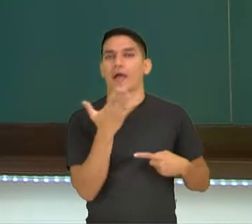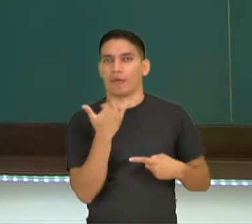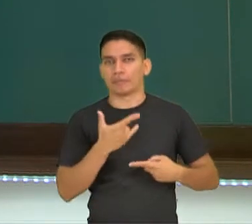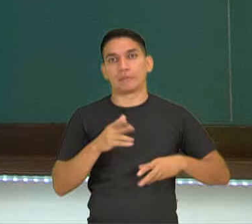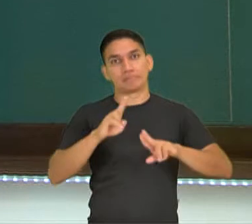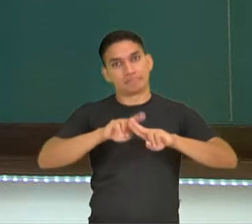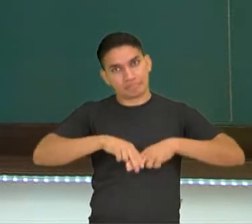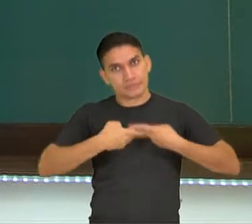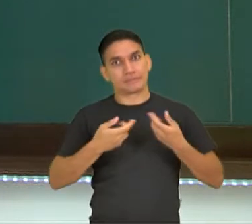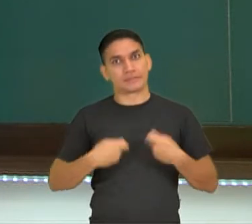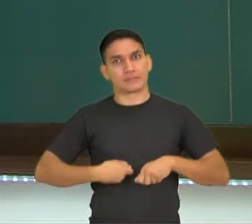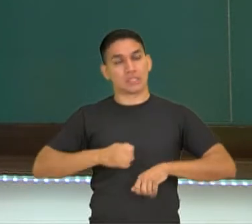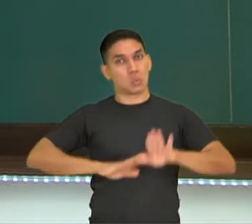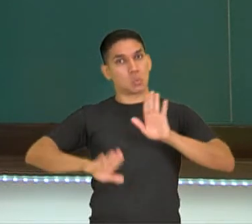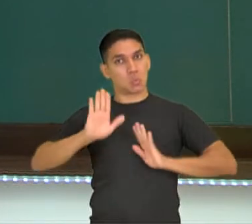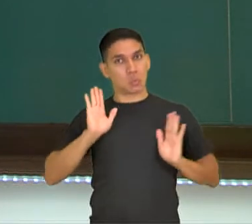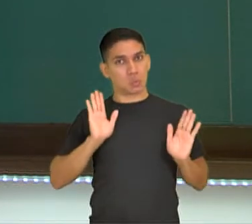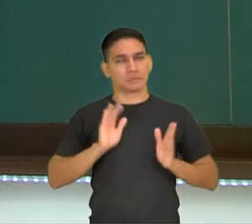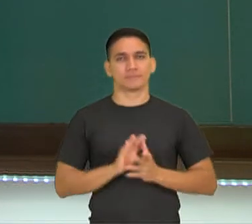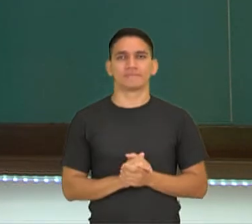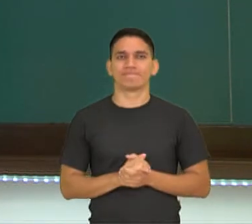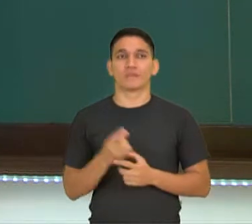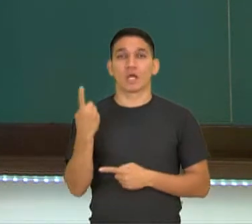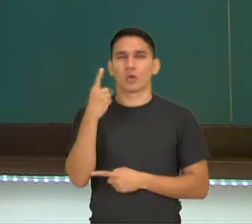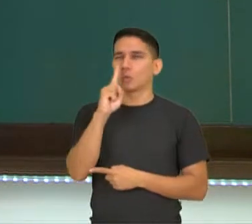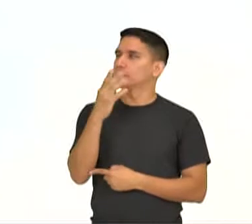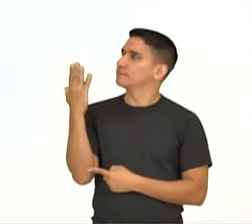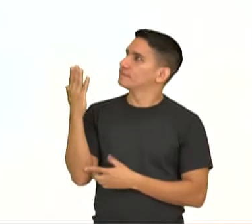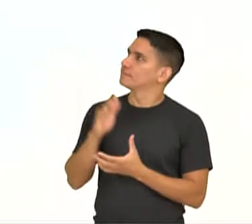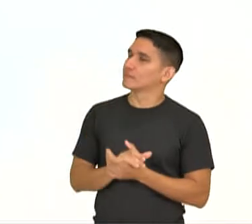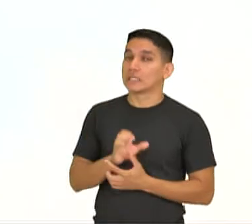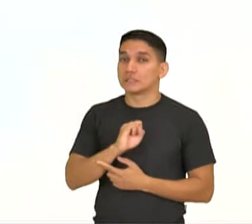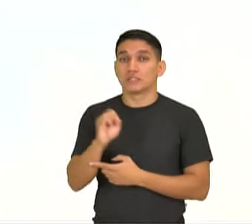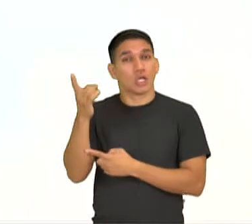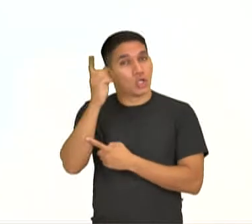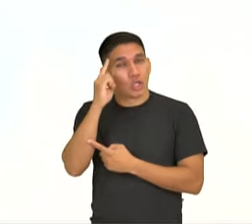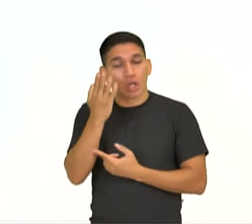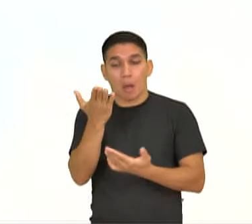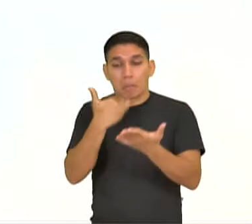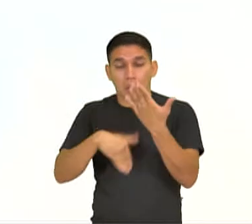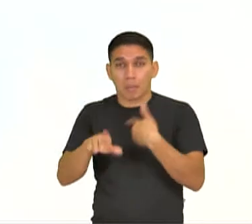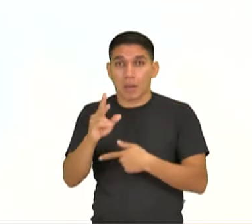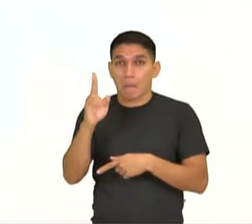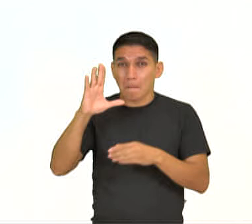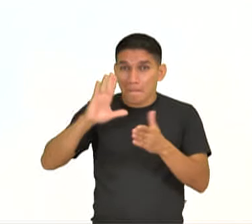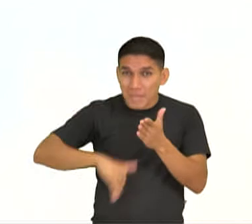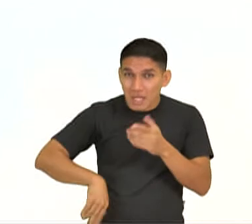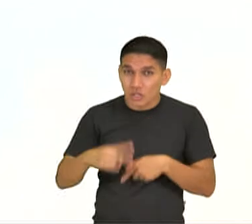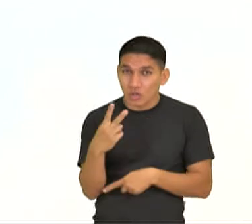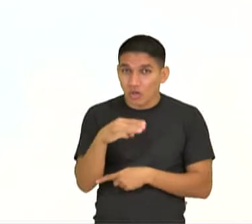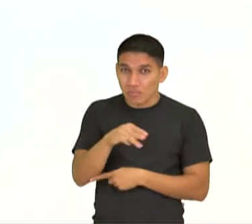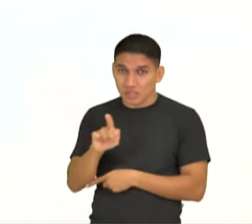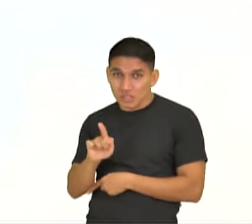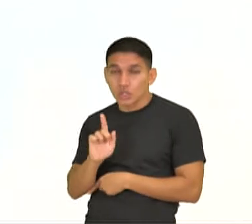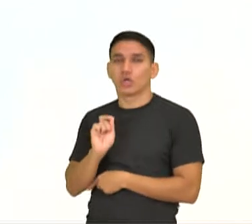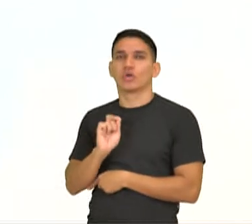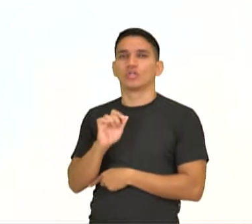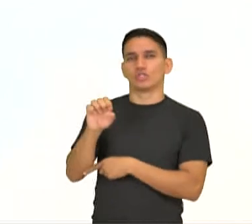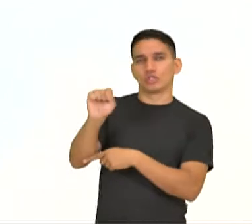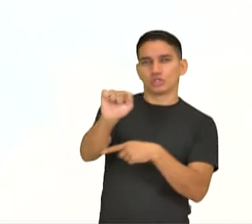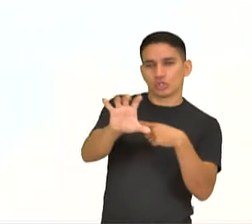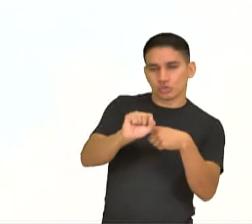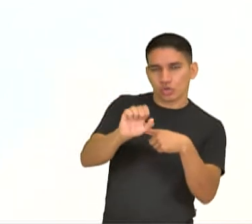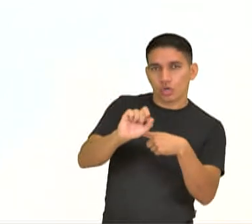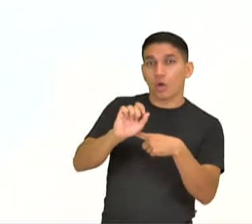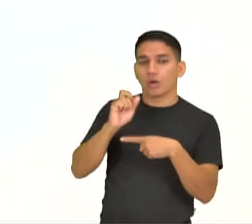isso, ok? E último para você aqui, ó. Se a ingestão diária é de menos de 2 miligramas de sódio, o que pode ser